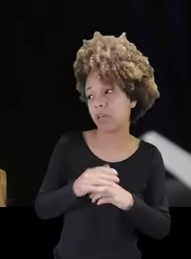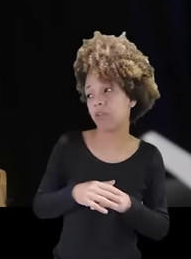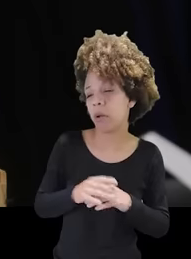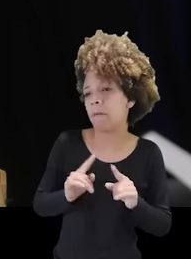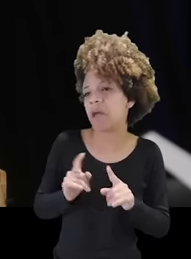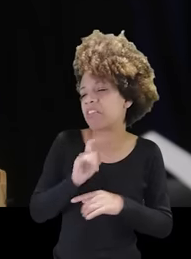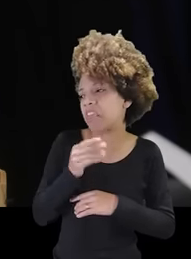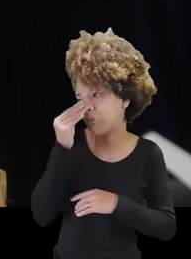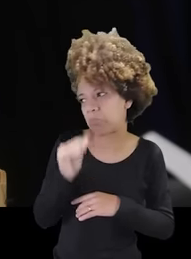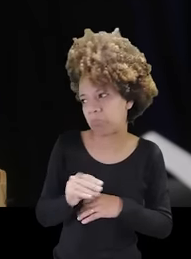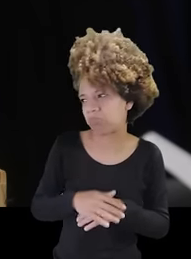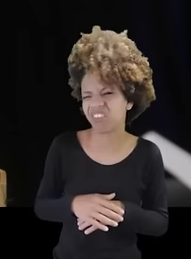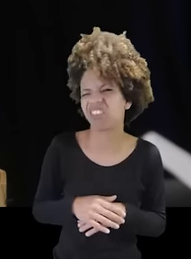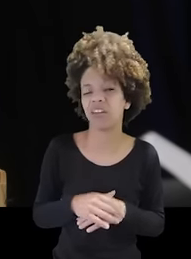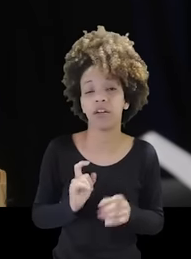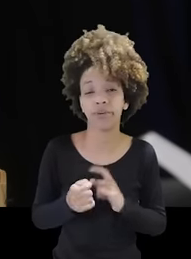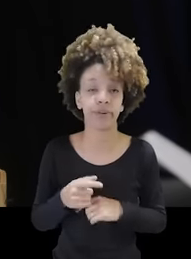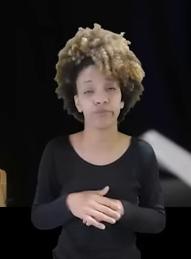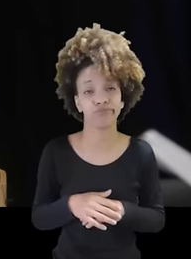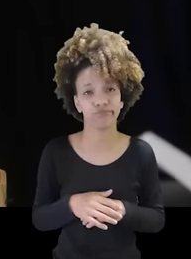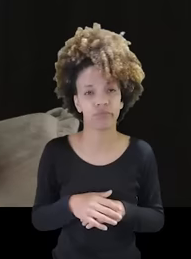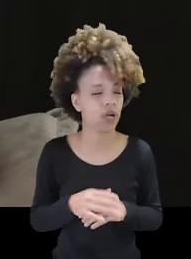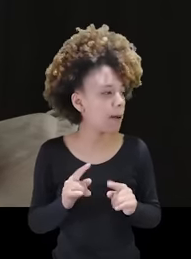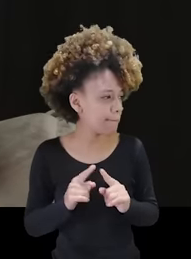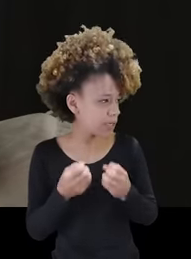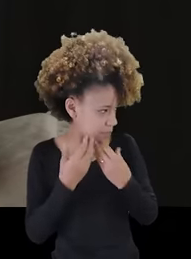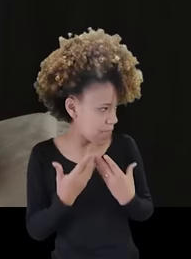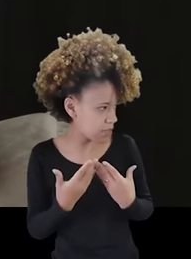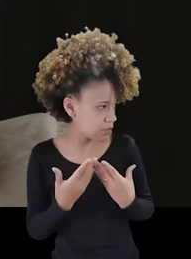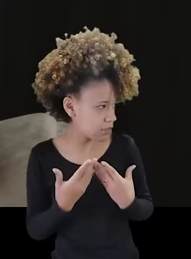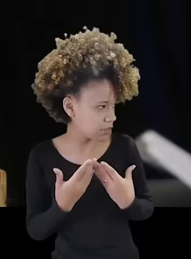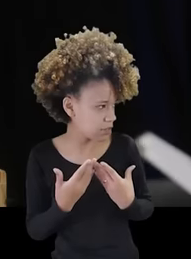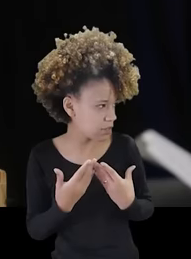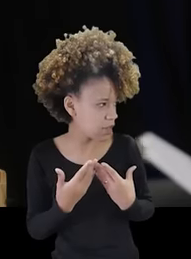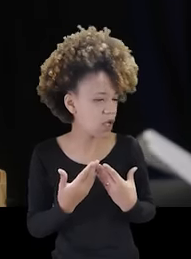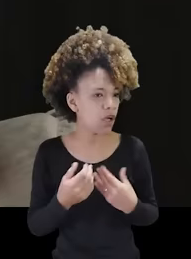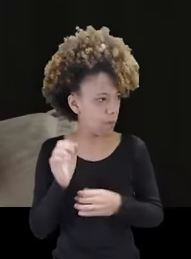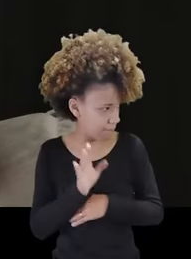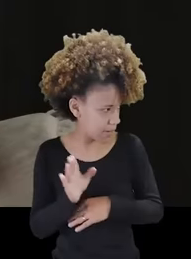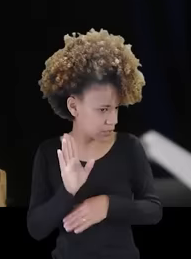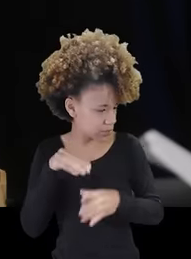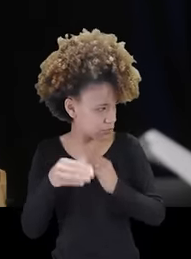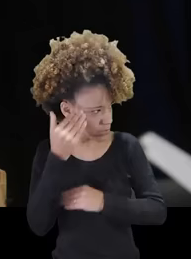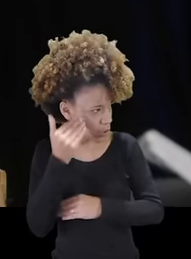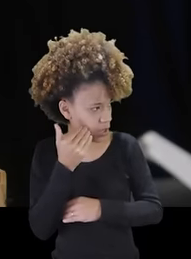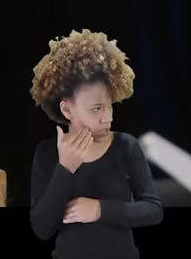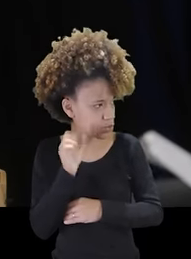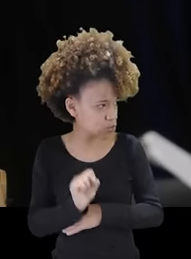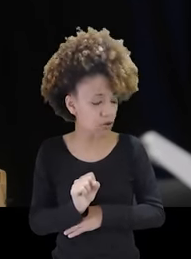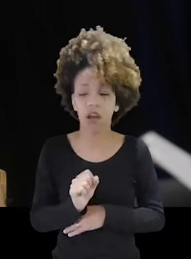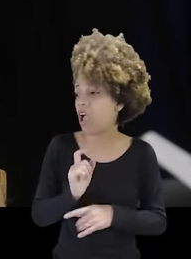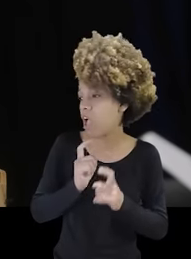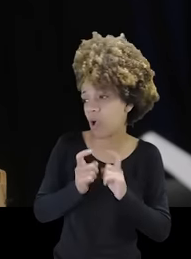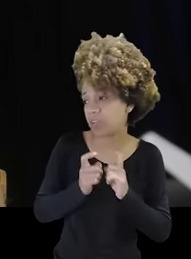o pessoal fala sobre isso mas ninguém liga muito não porque tipo é mais uma reunião sabe e a gente tá muito bem a gente vai Coreia do Sul Ah